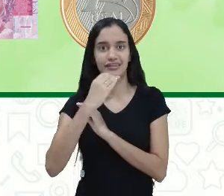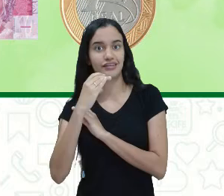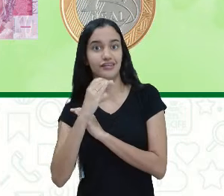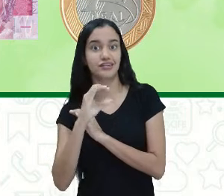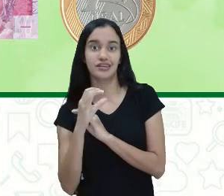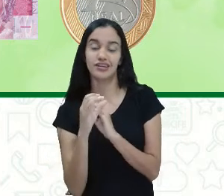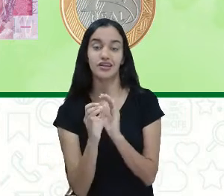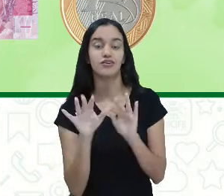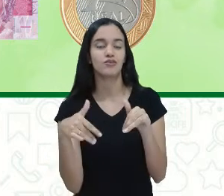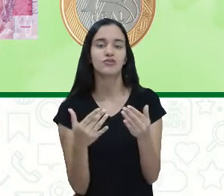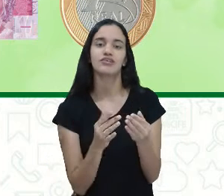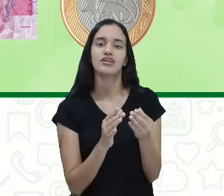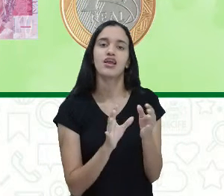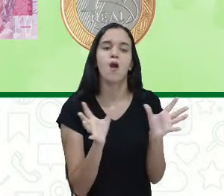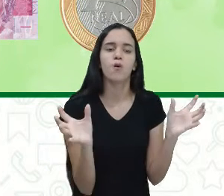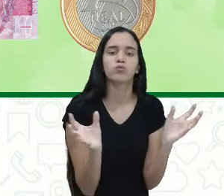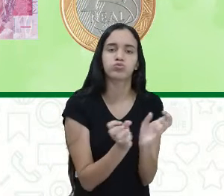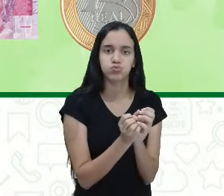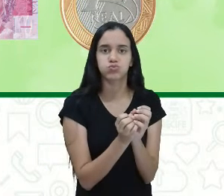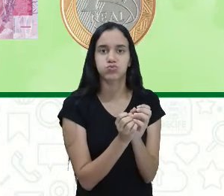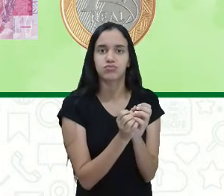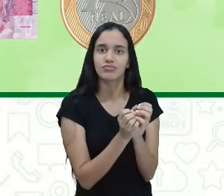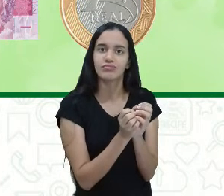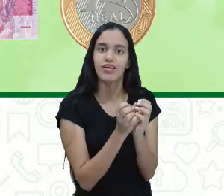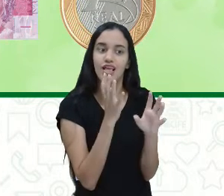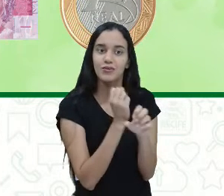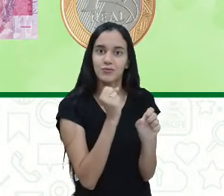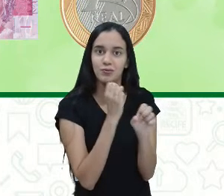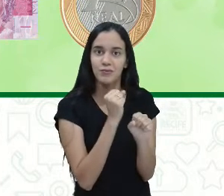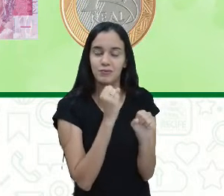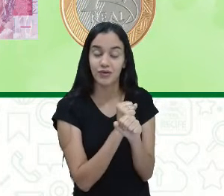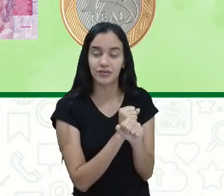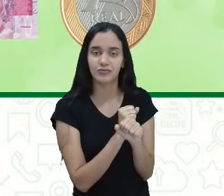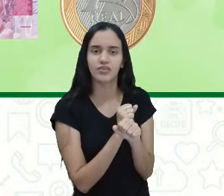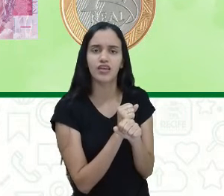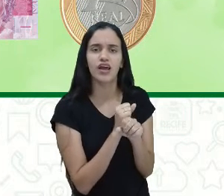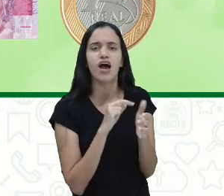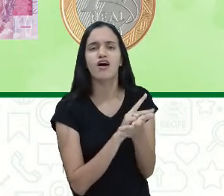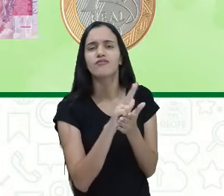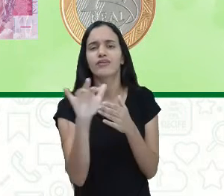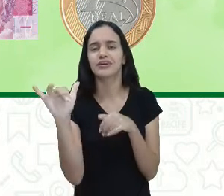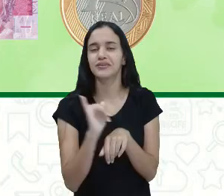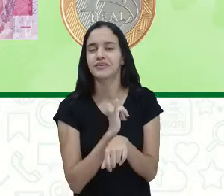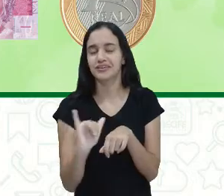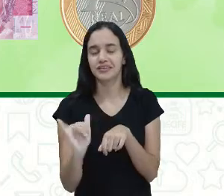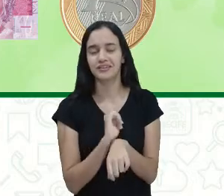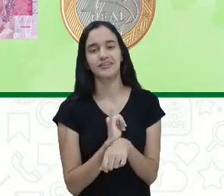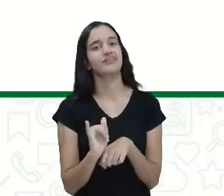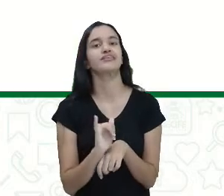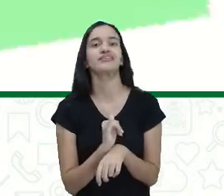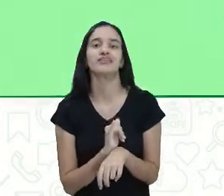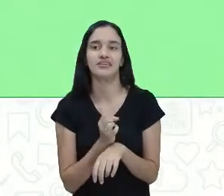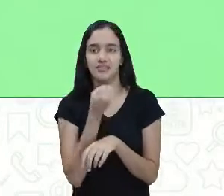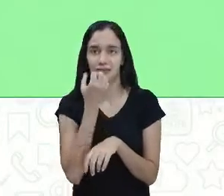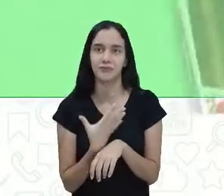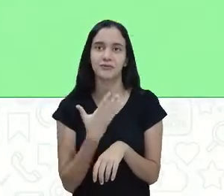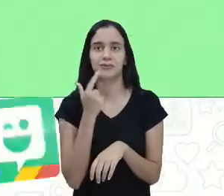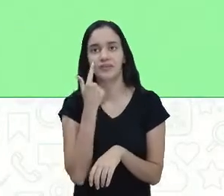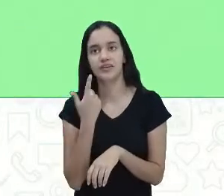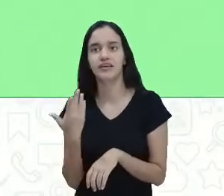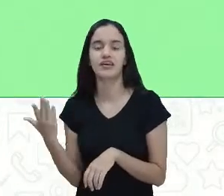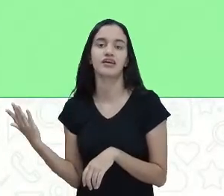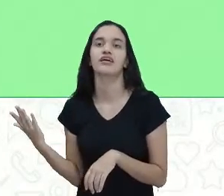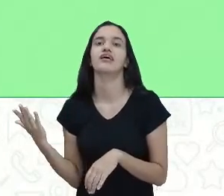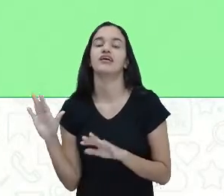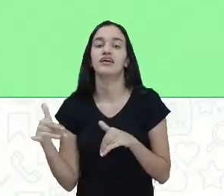juntar os 17 reais, tá certo? Então, seriam várias formas, mas eu defini, tá bom? Aí,